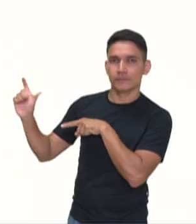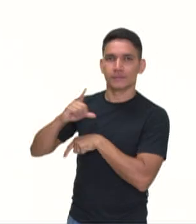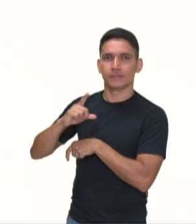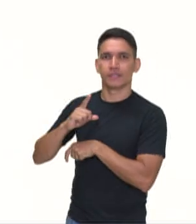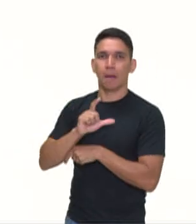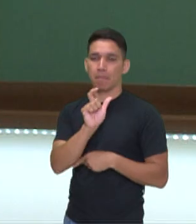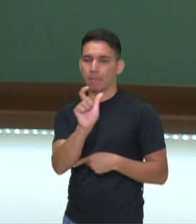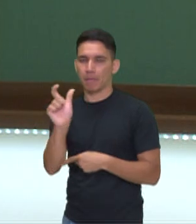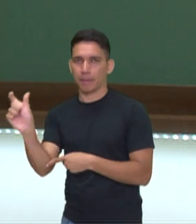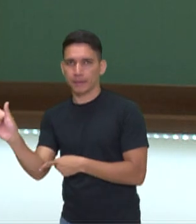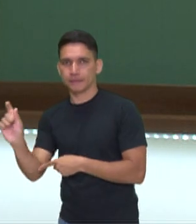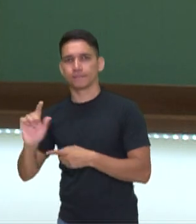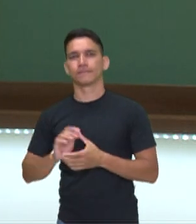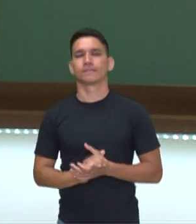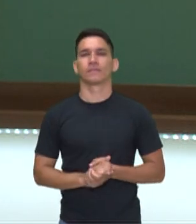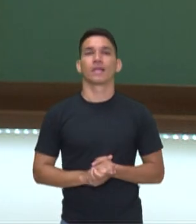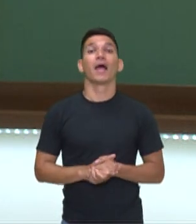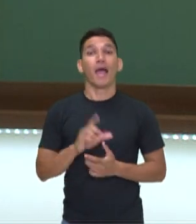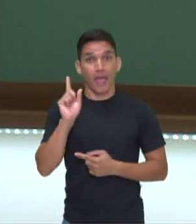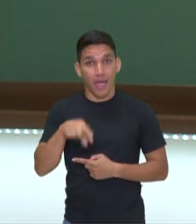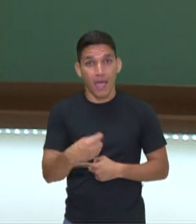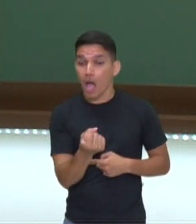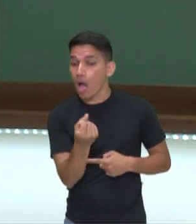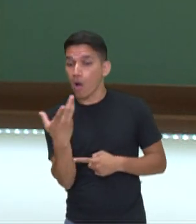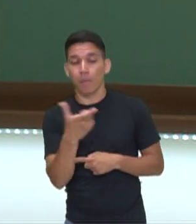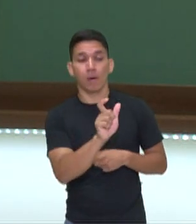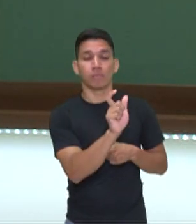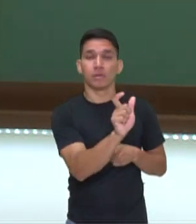therefore. Então, so e then tem a mesma ideia.